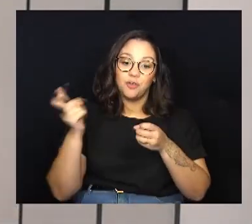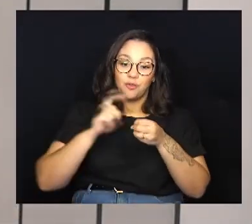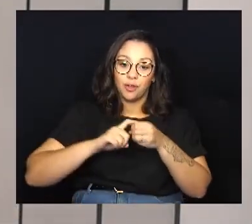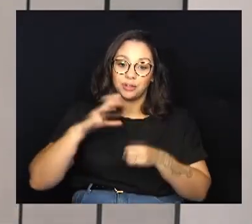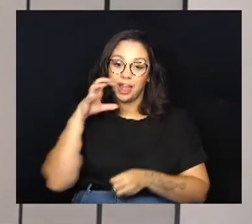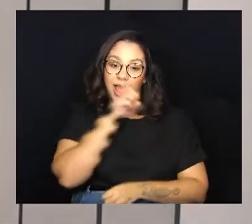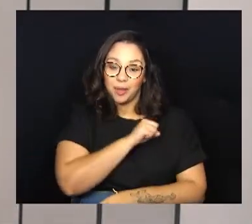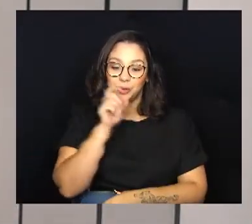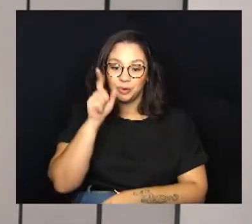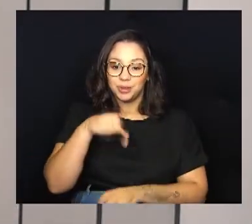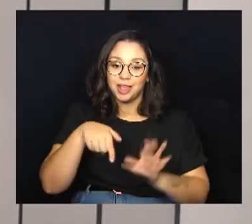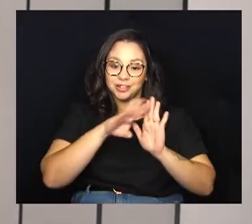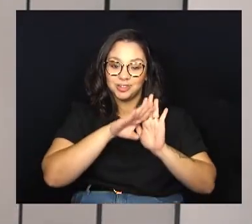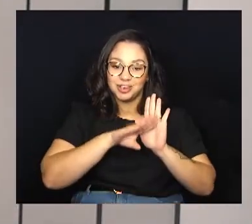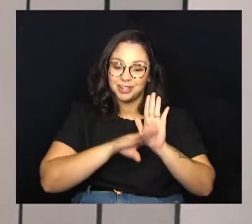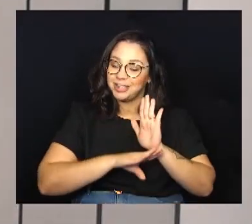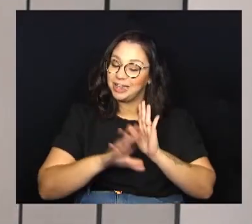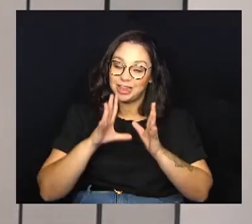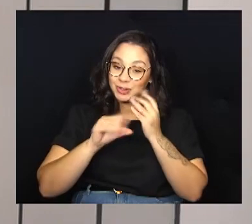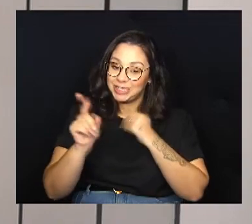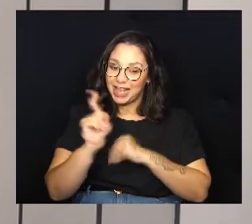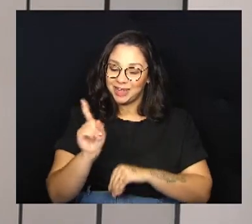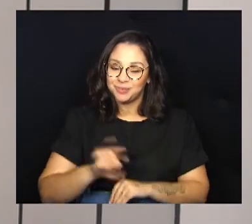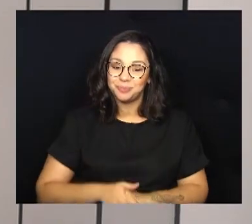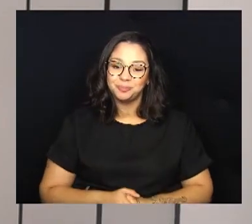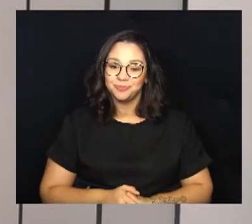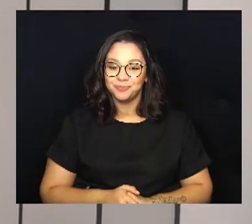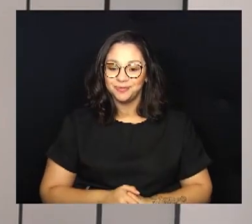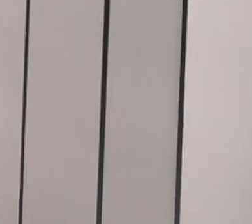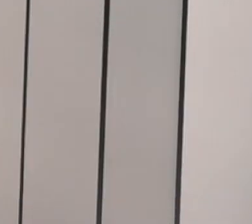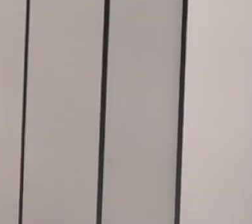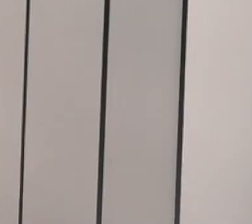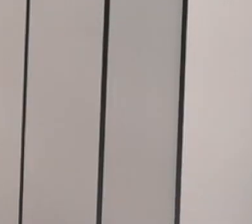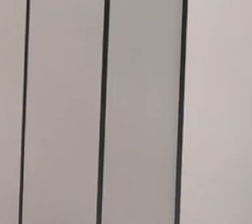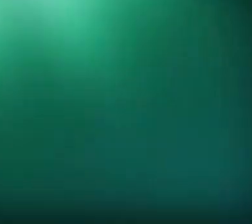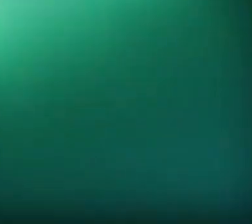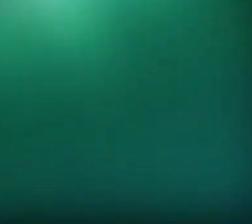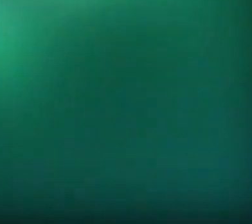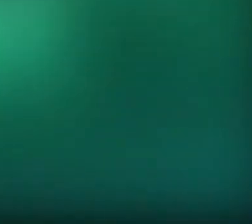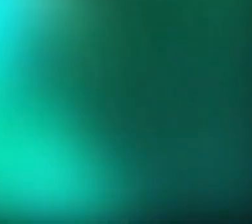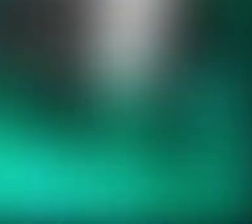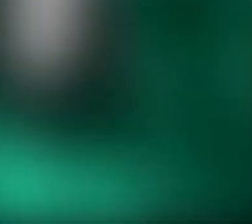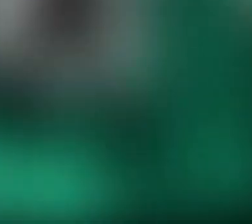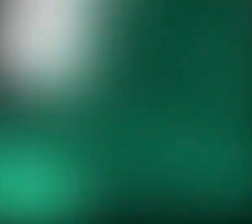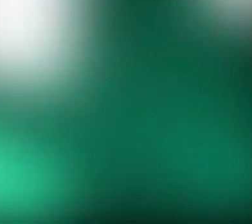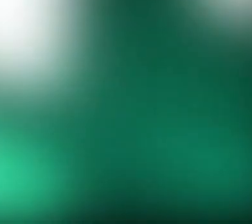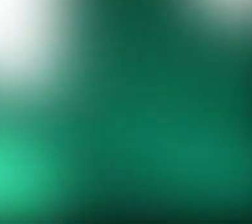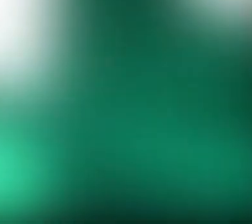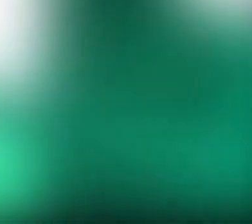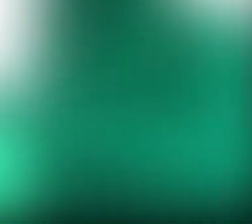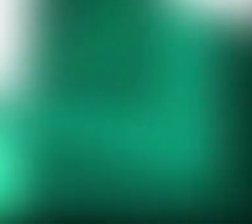diretamente ligada às questões do uso de substâncias. Campinas tem uma rede grande de assistência